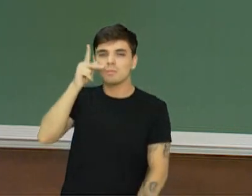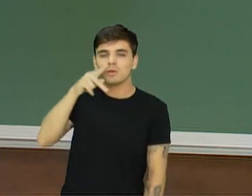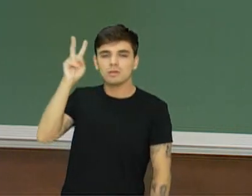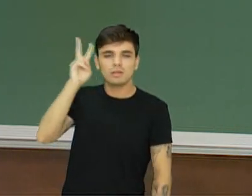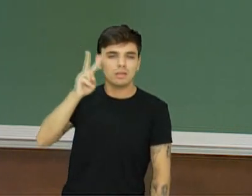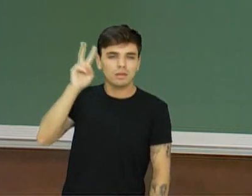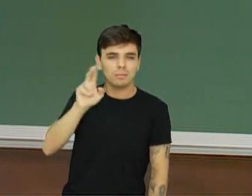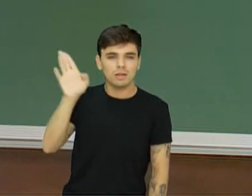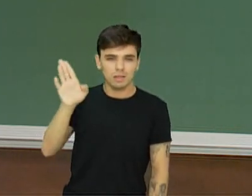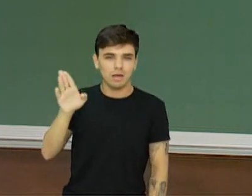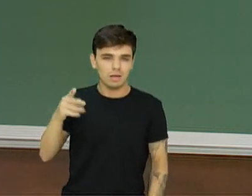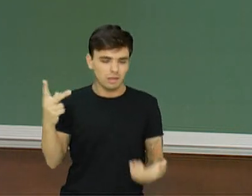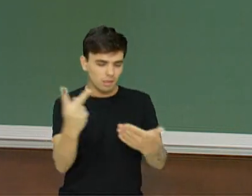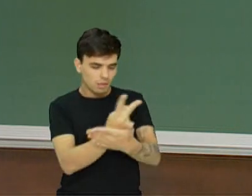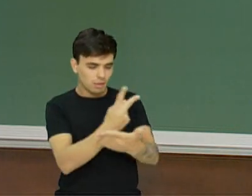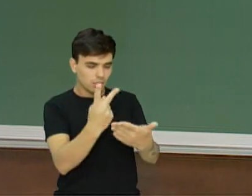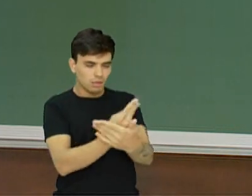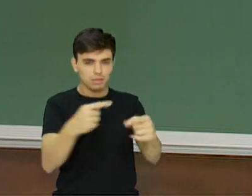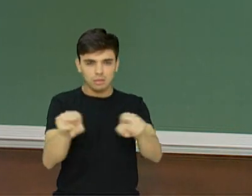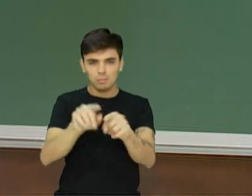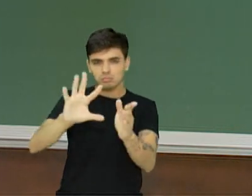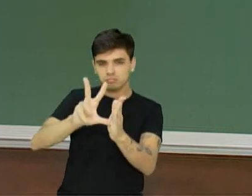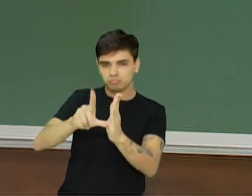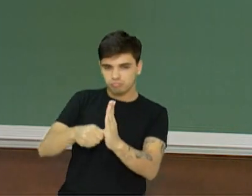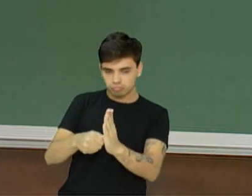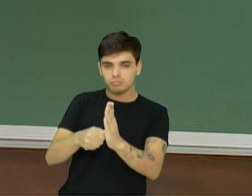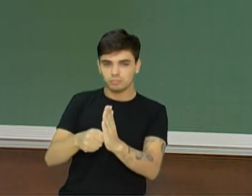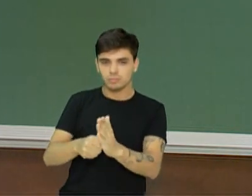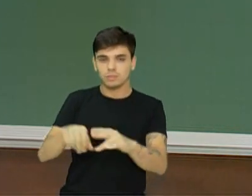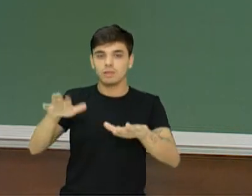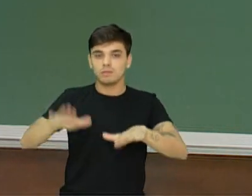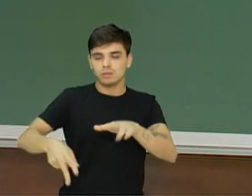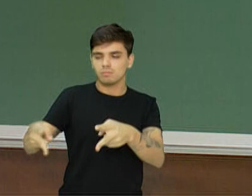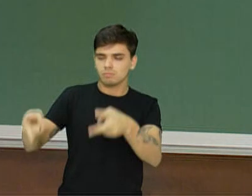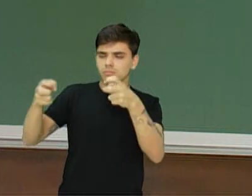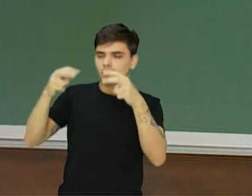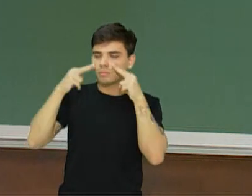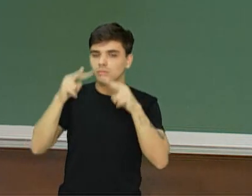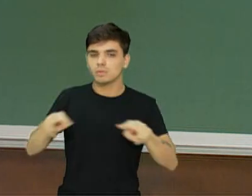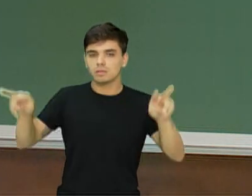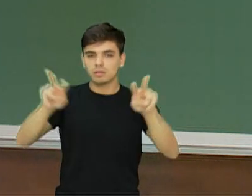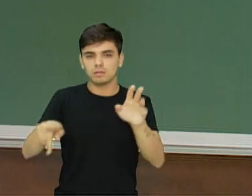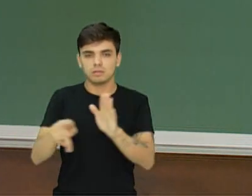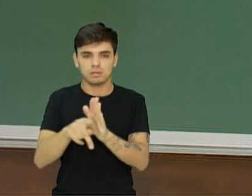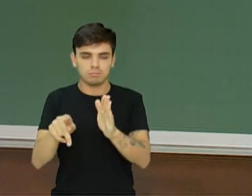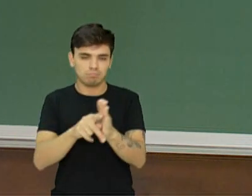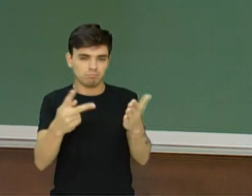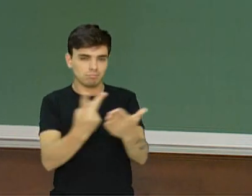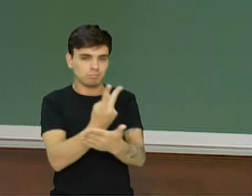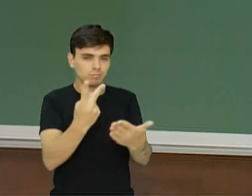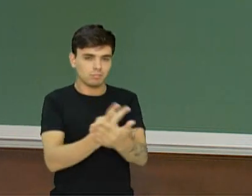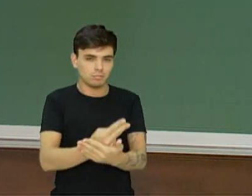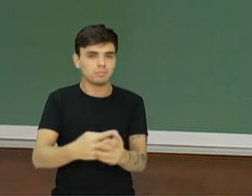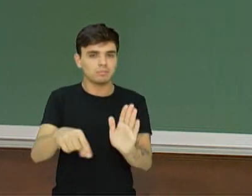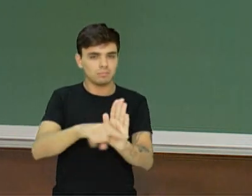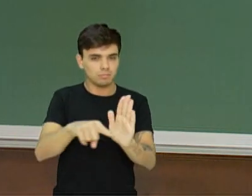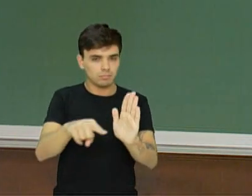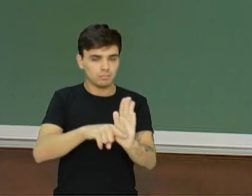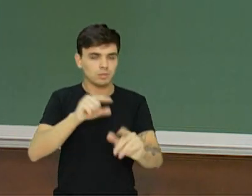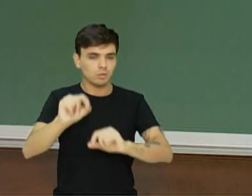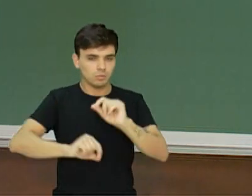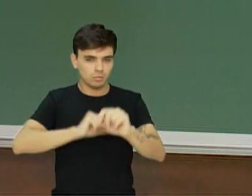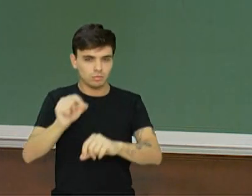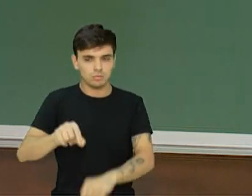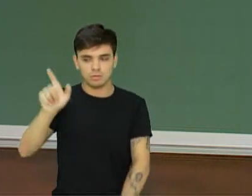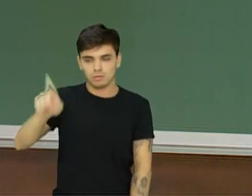se lembra lá corrupção, roubo, e acaba tendo uma visão mais pejorativa, mais negativa do que